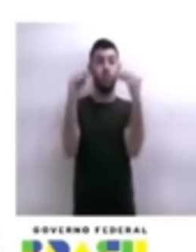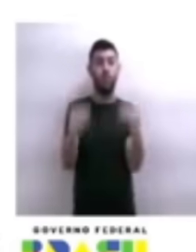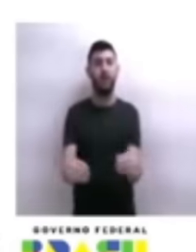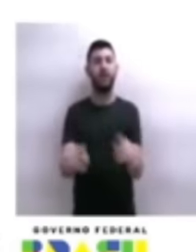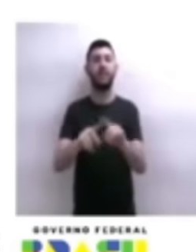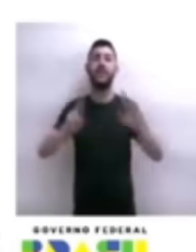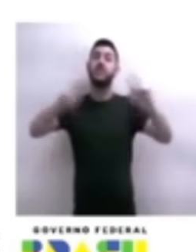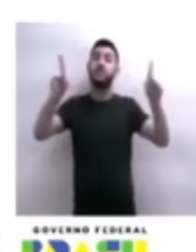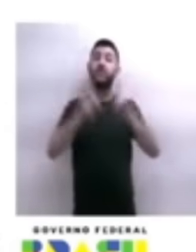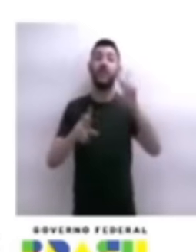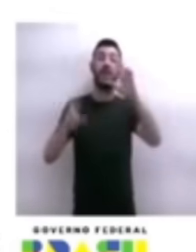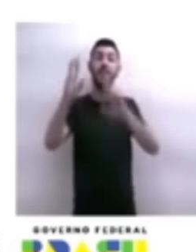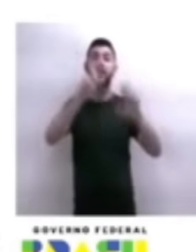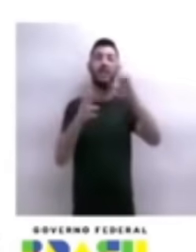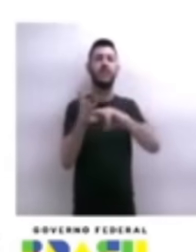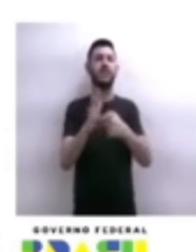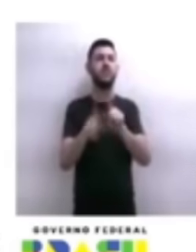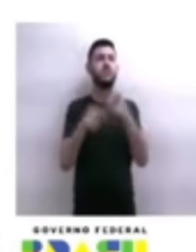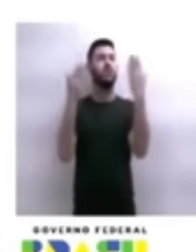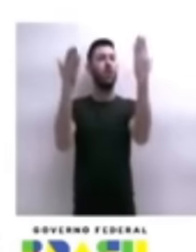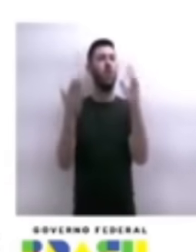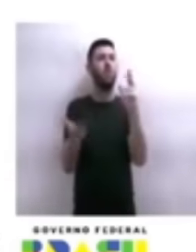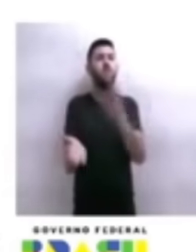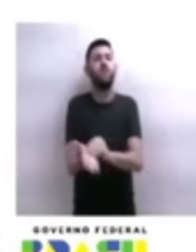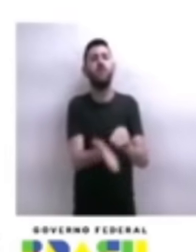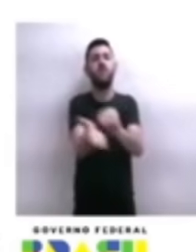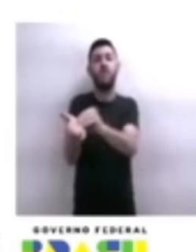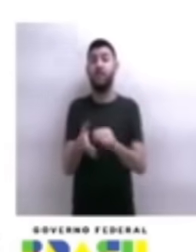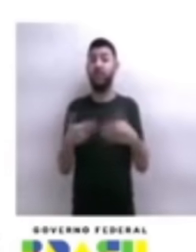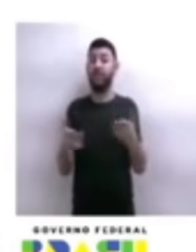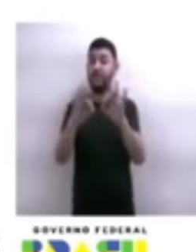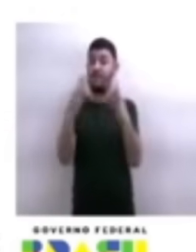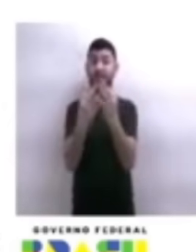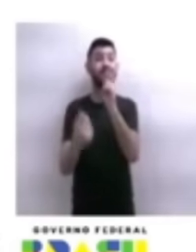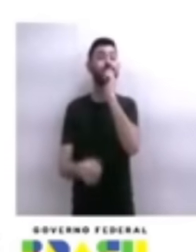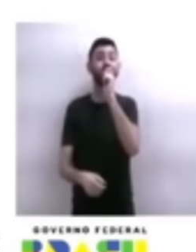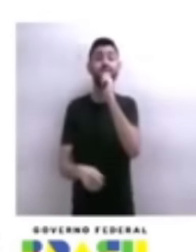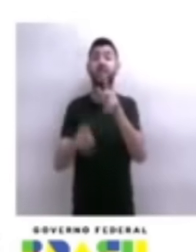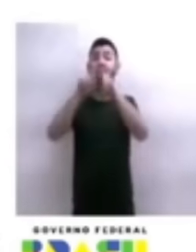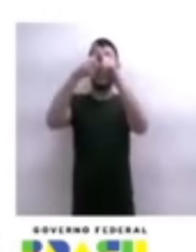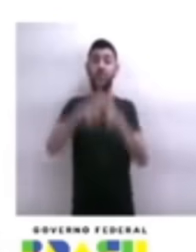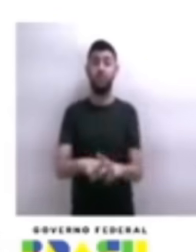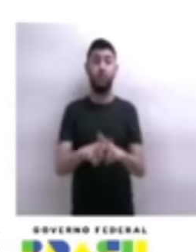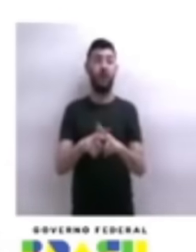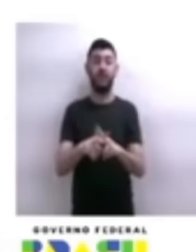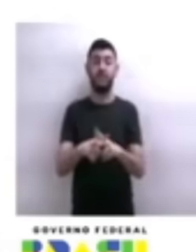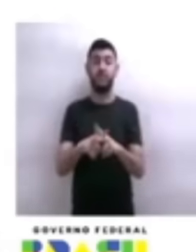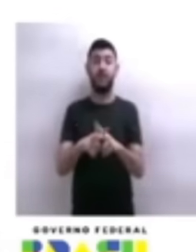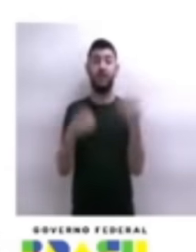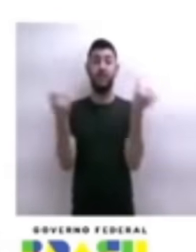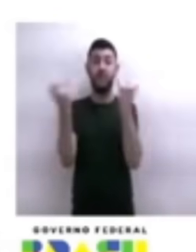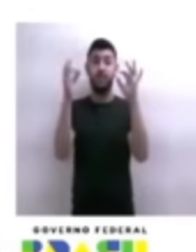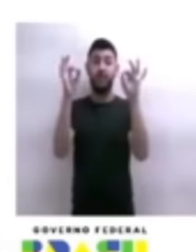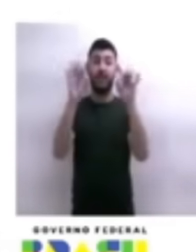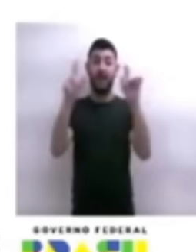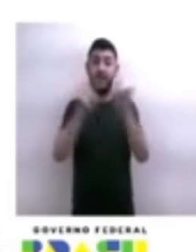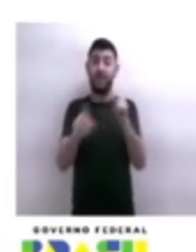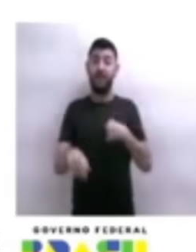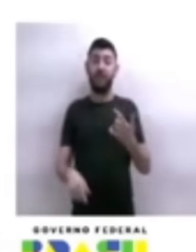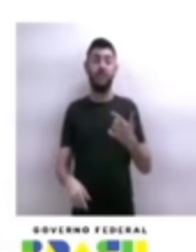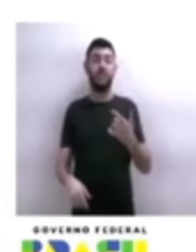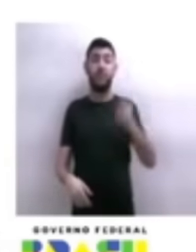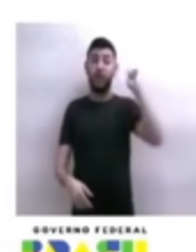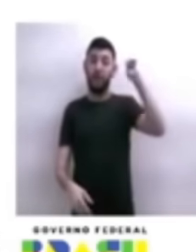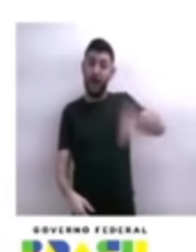alguma inconsistência. Então, essas famílias que também não atualizaram seus dados tiveram a interrupção do pagamento